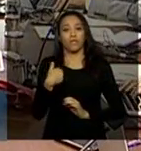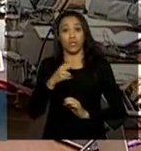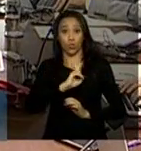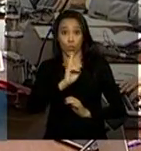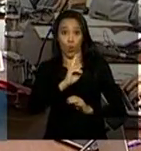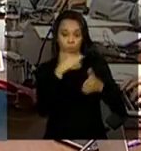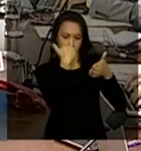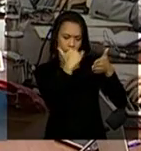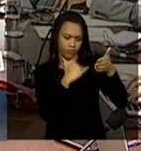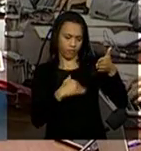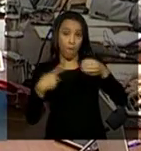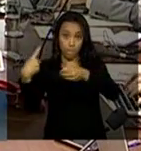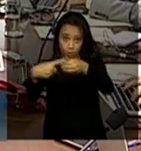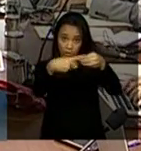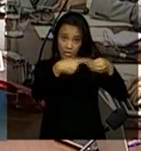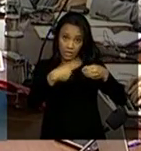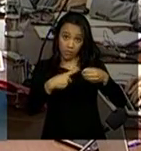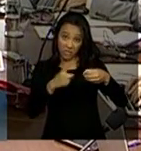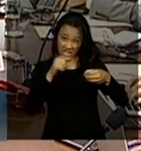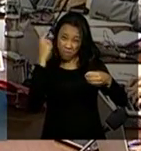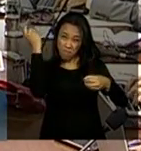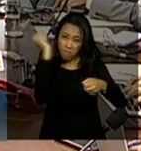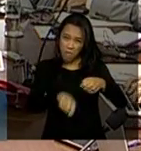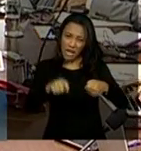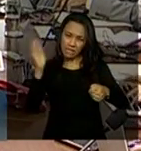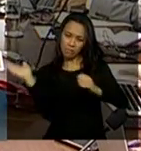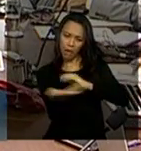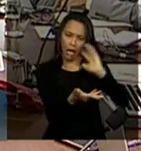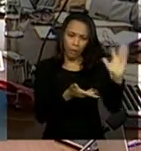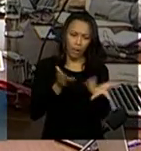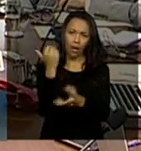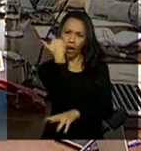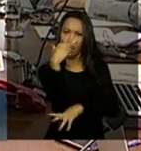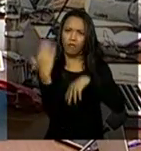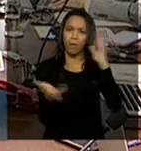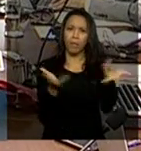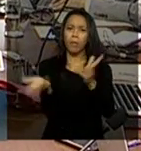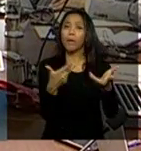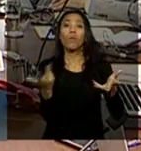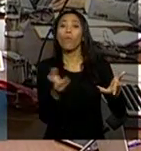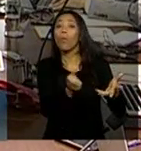municípios que mais desmatam, quer dizer, o que está havendo? Vai começar a haver essa convergência de